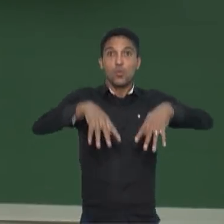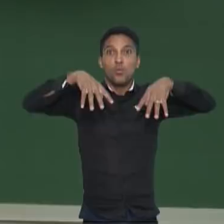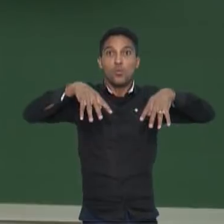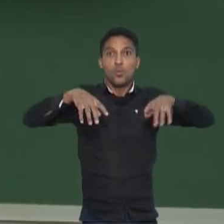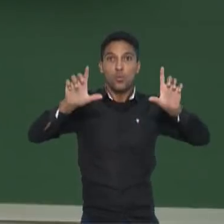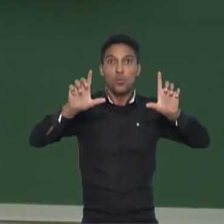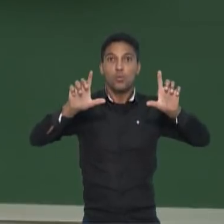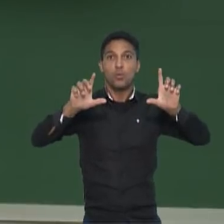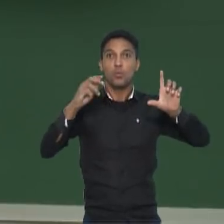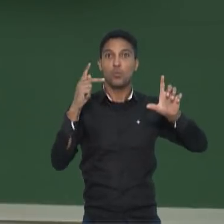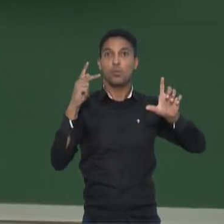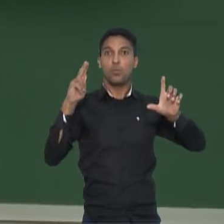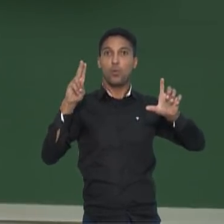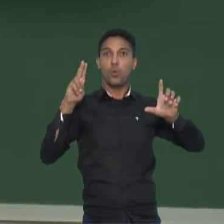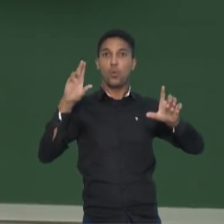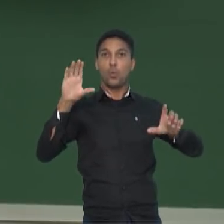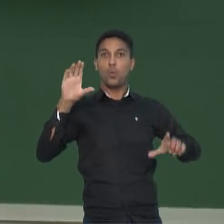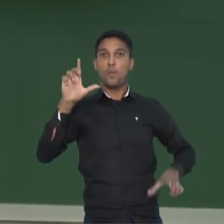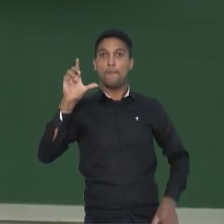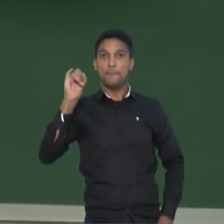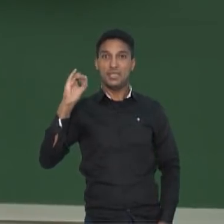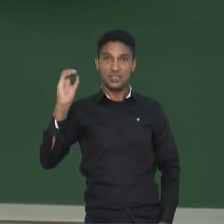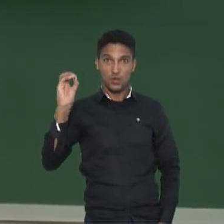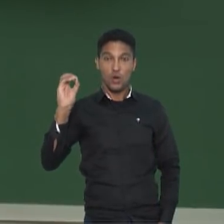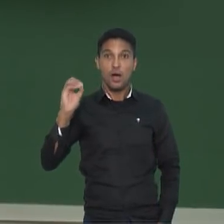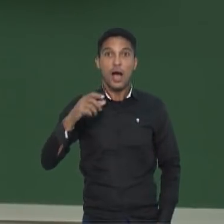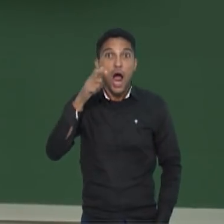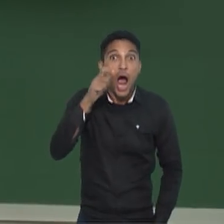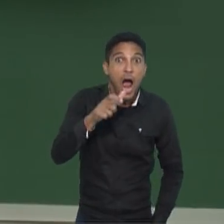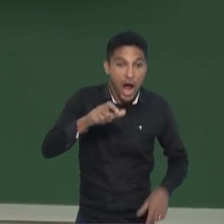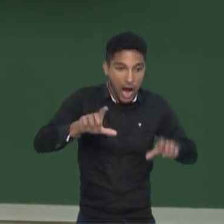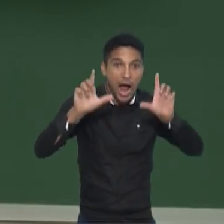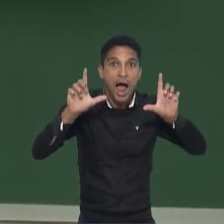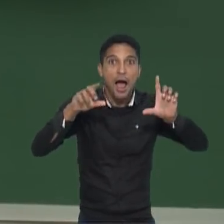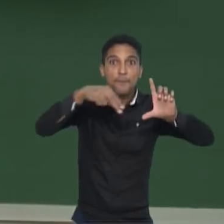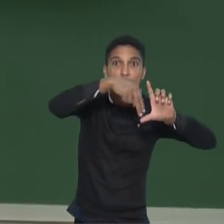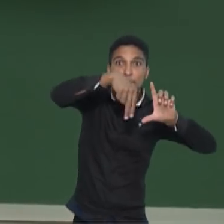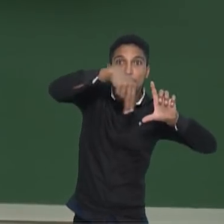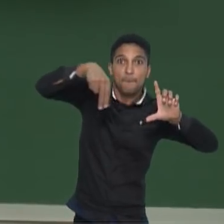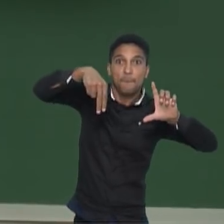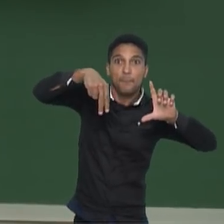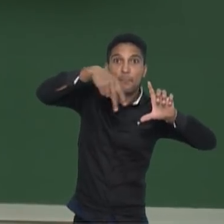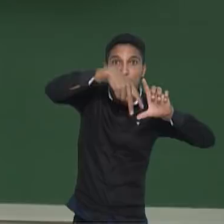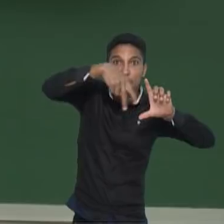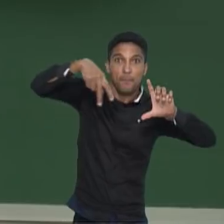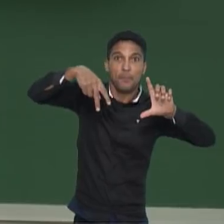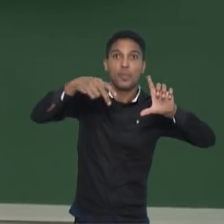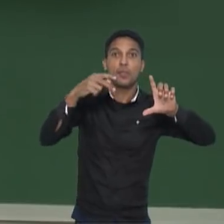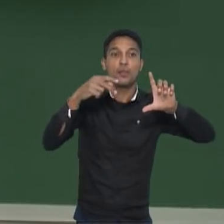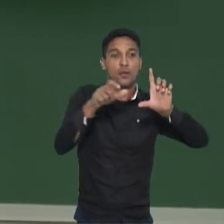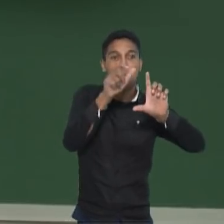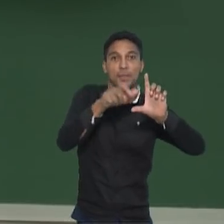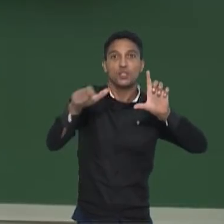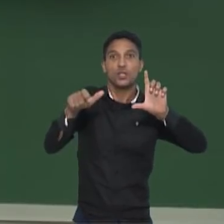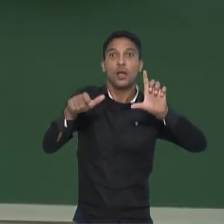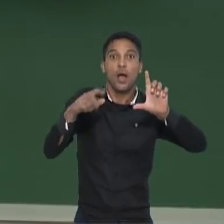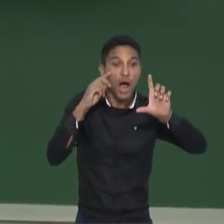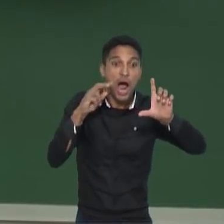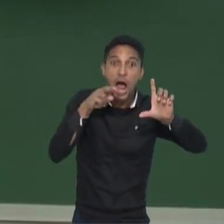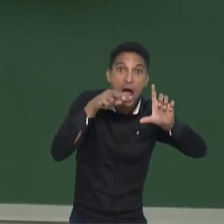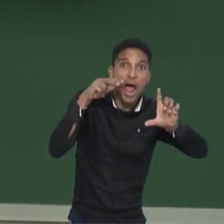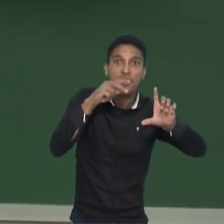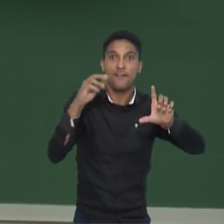envolvimento maior dos fãs com a narrativa e com os personagens. Vocês podem perceber que quando uma série adquire muito, ou uma